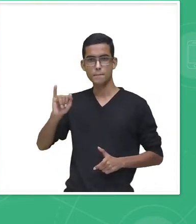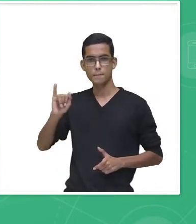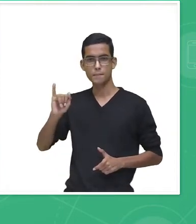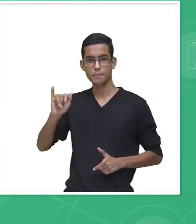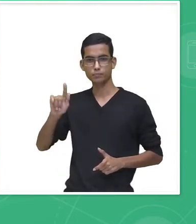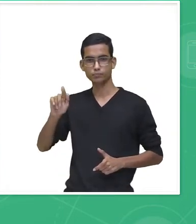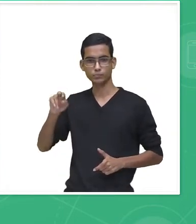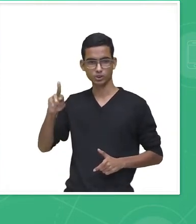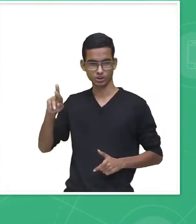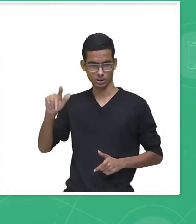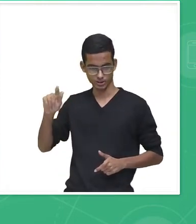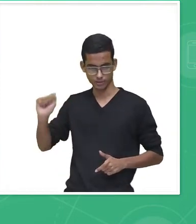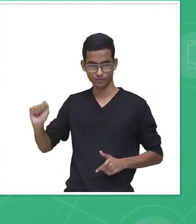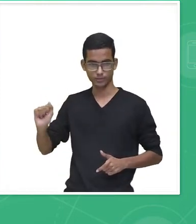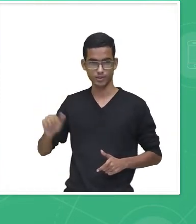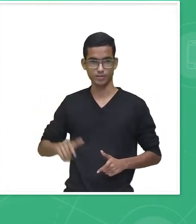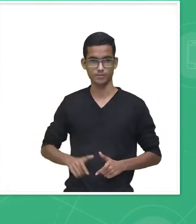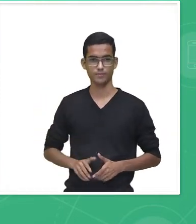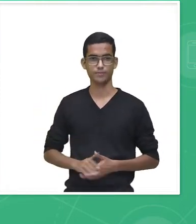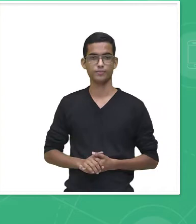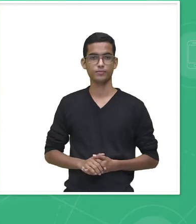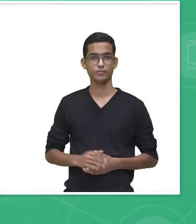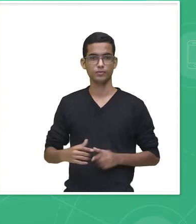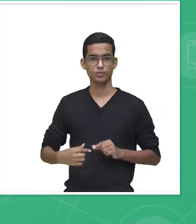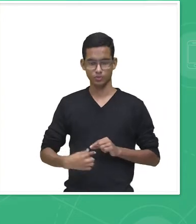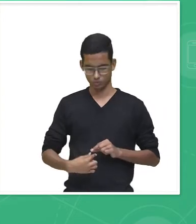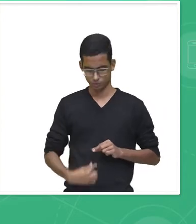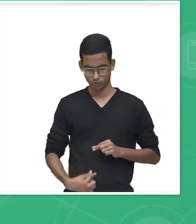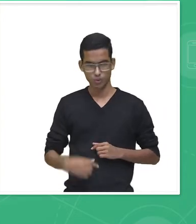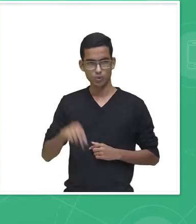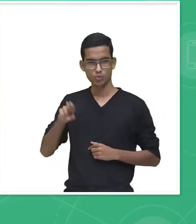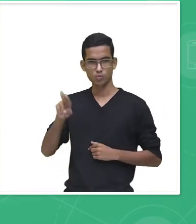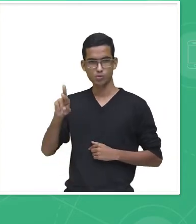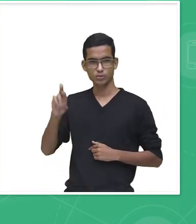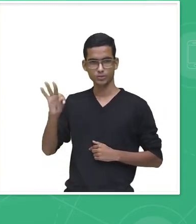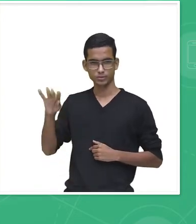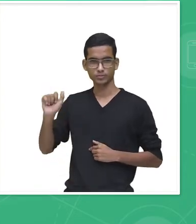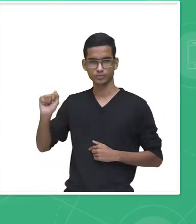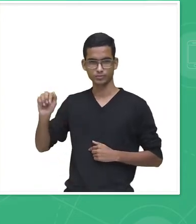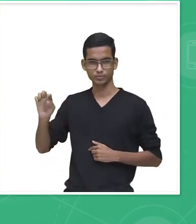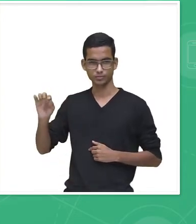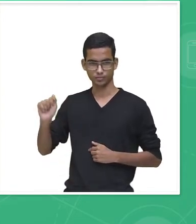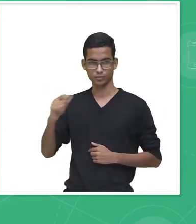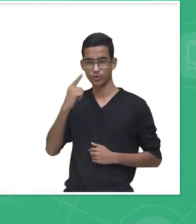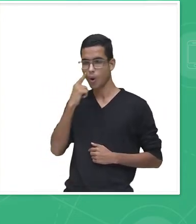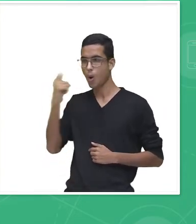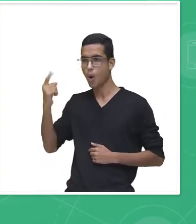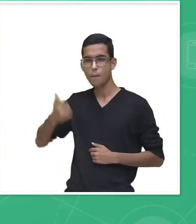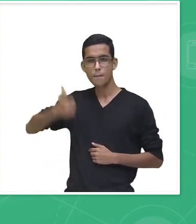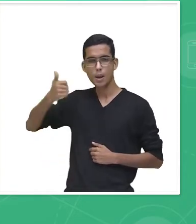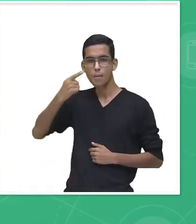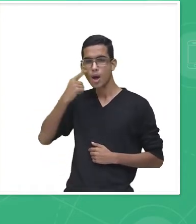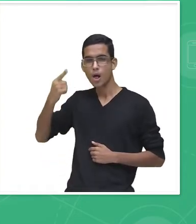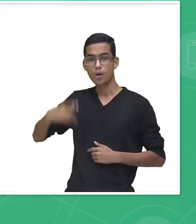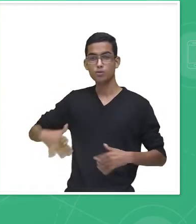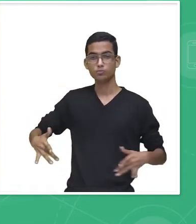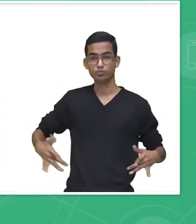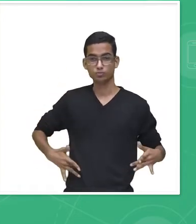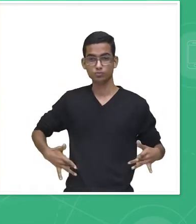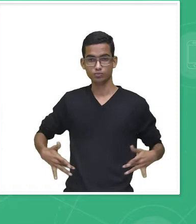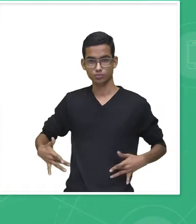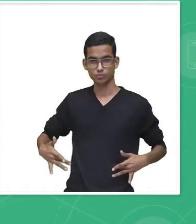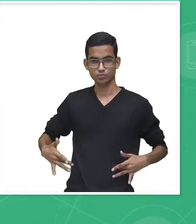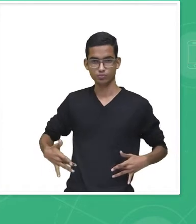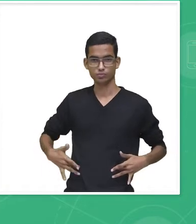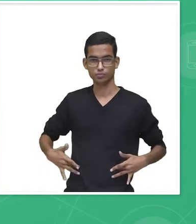ter passou a função específica é o primeiro que a gente pode observar são os rins né o direito e o esquerdo